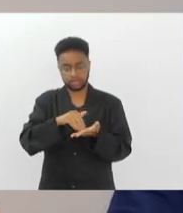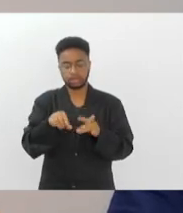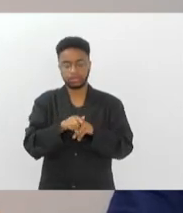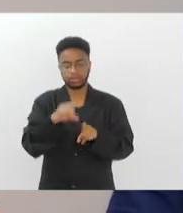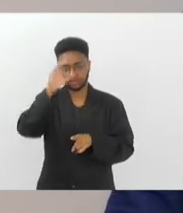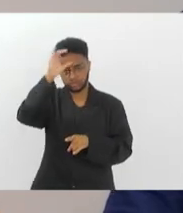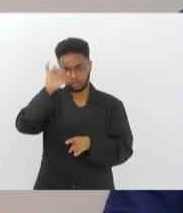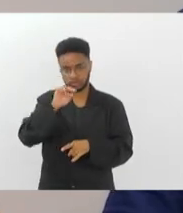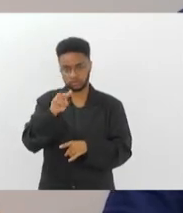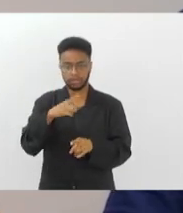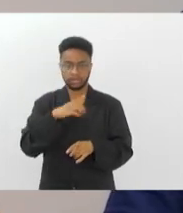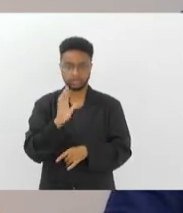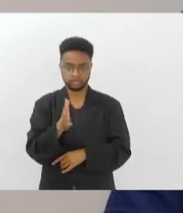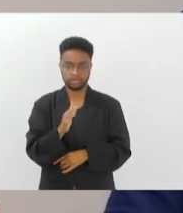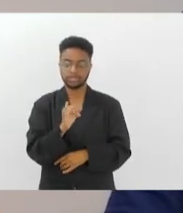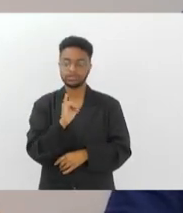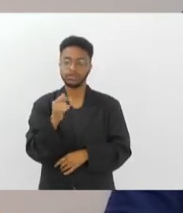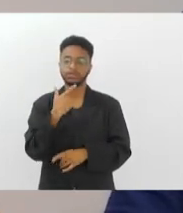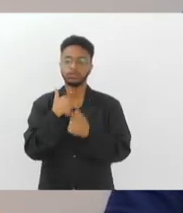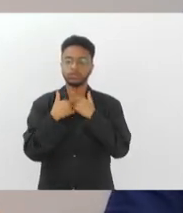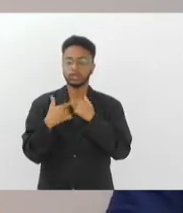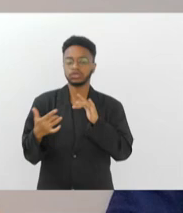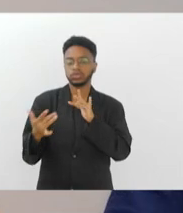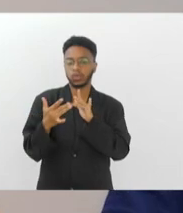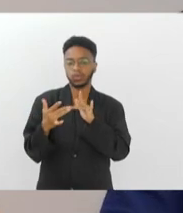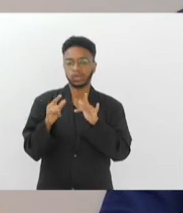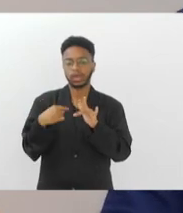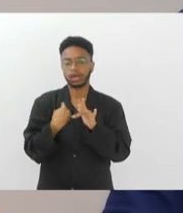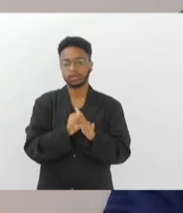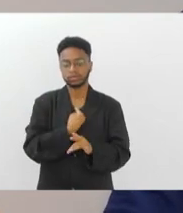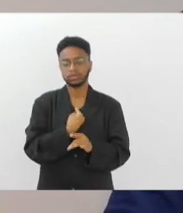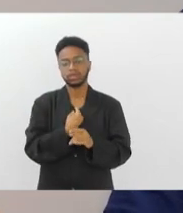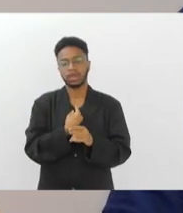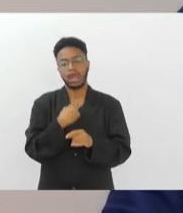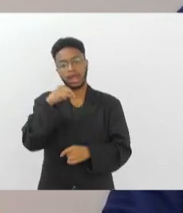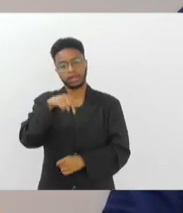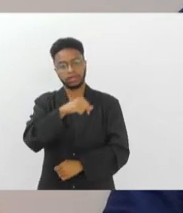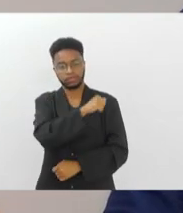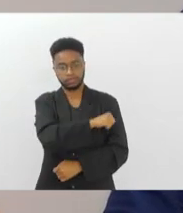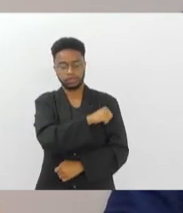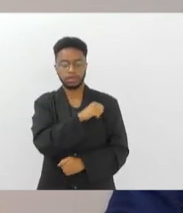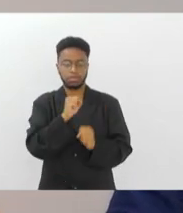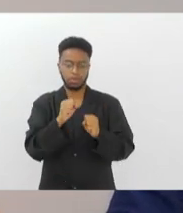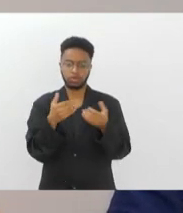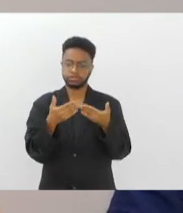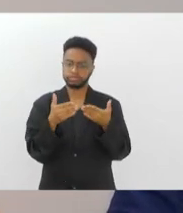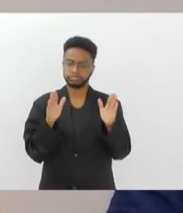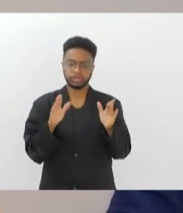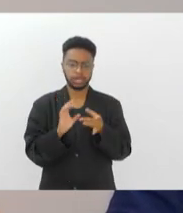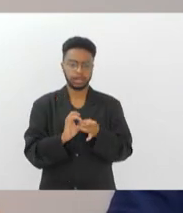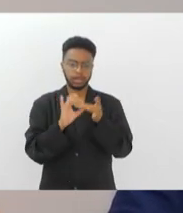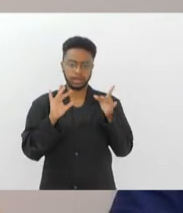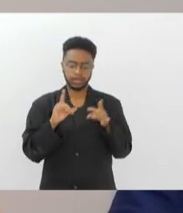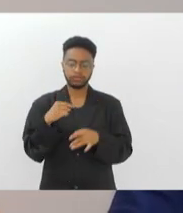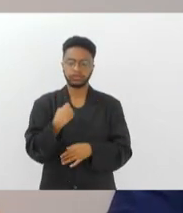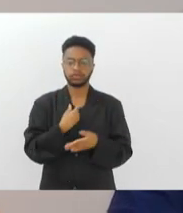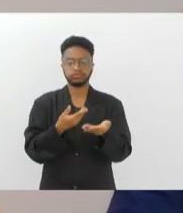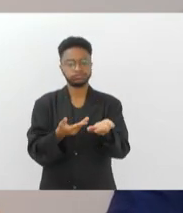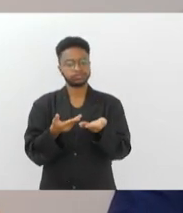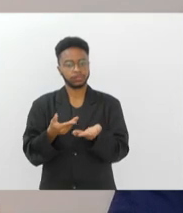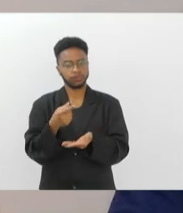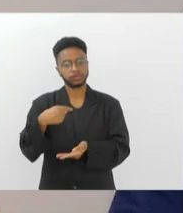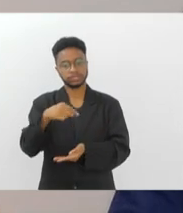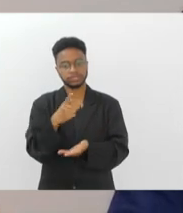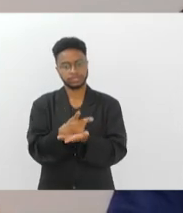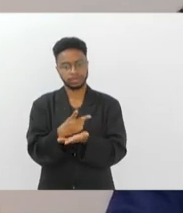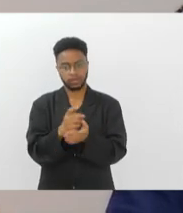no gabinete. Quem quiser ter alguma agenda com a nossa secretária, no estado do Rio de Janeiro, está de portas abertas para recebê-los lá com o tapete